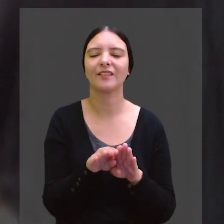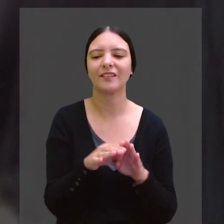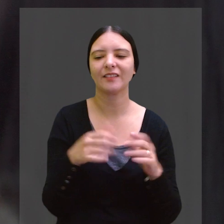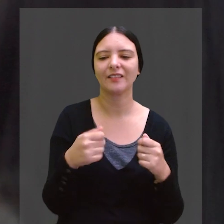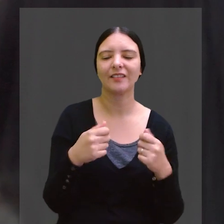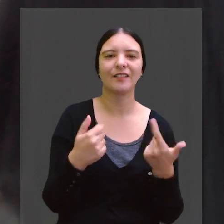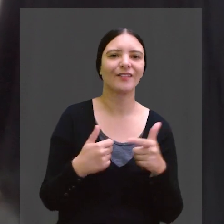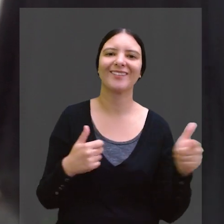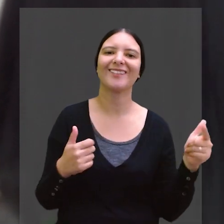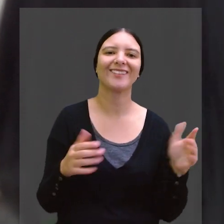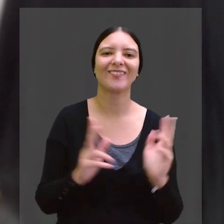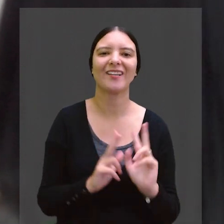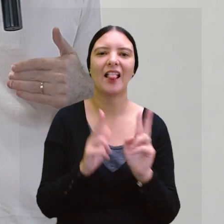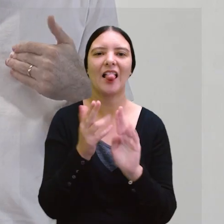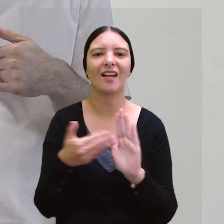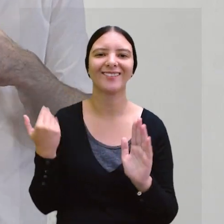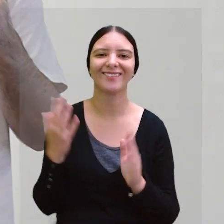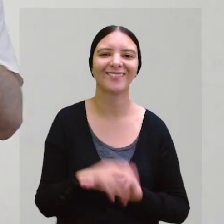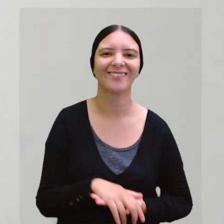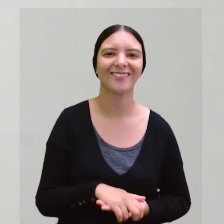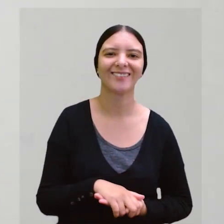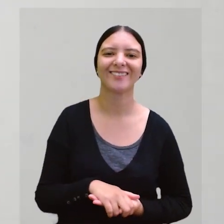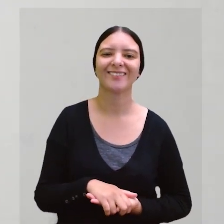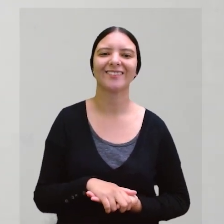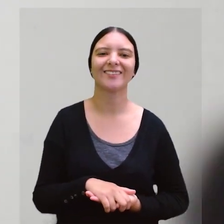nem tem aqui, né, coitado? Foi cortado.